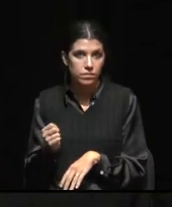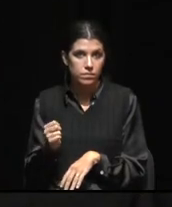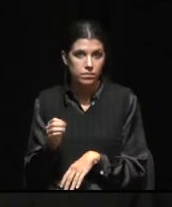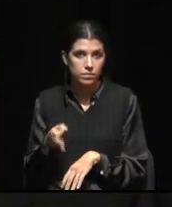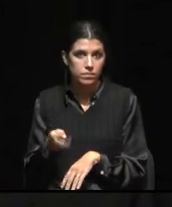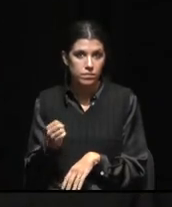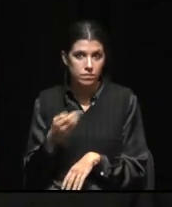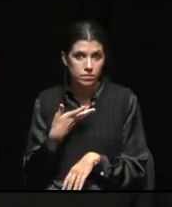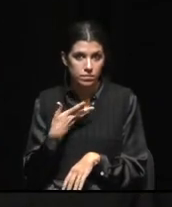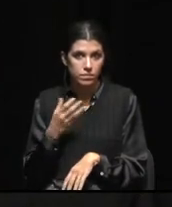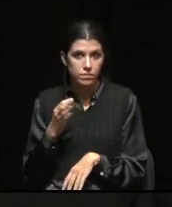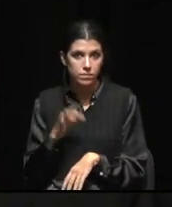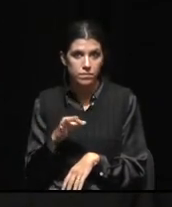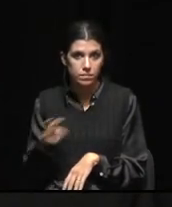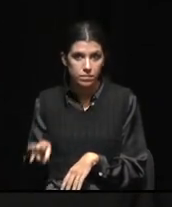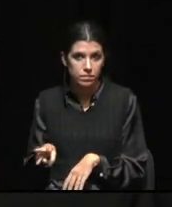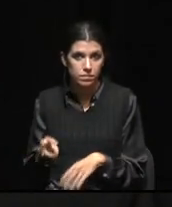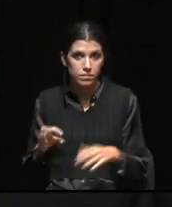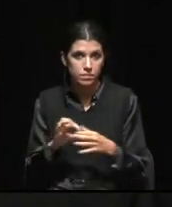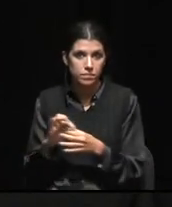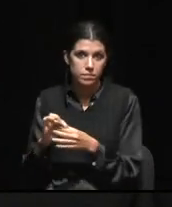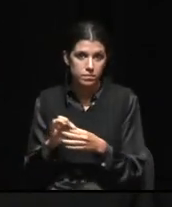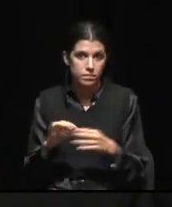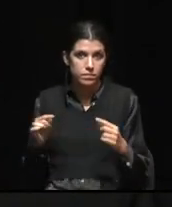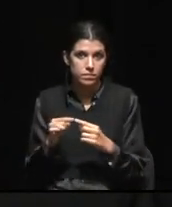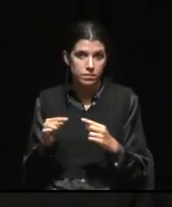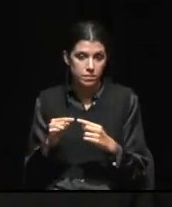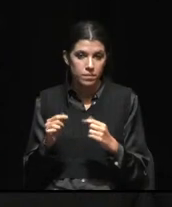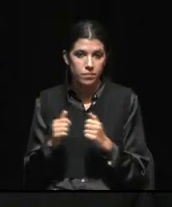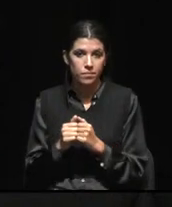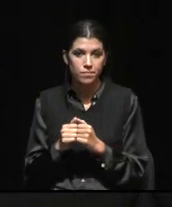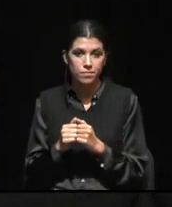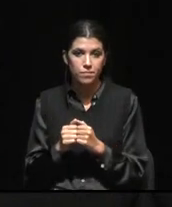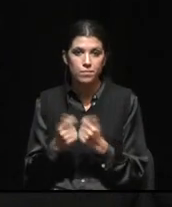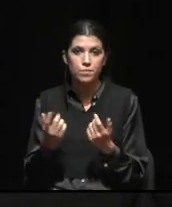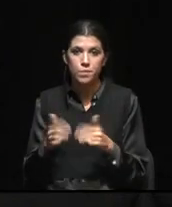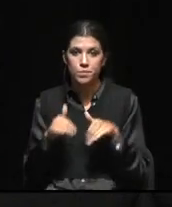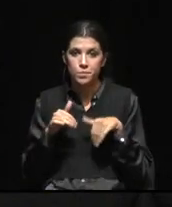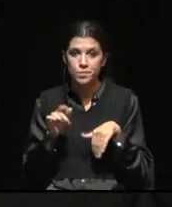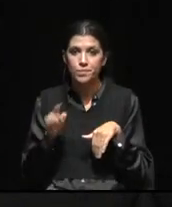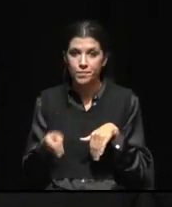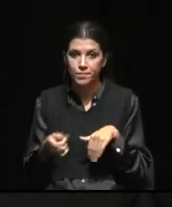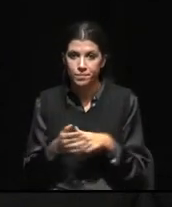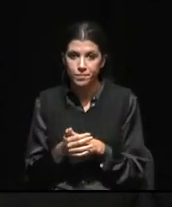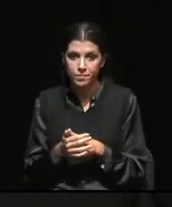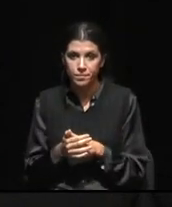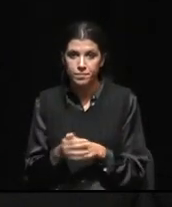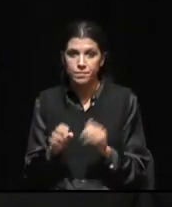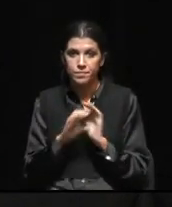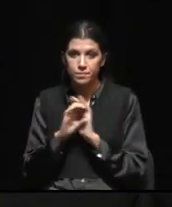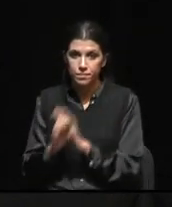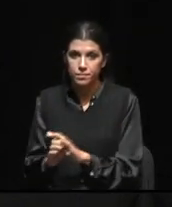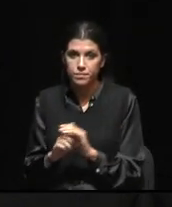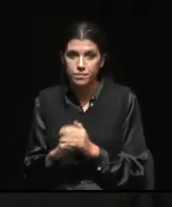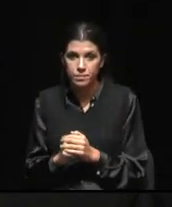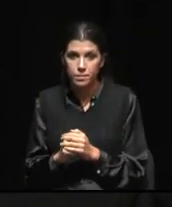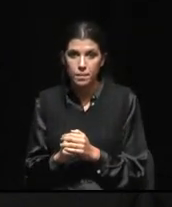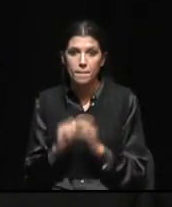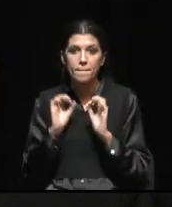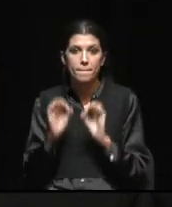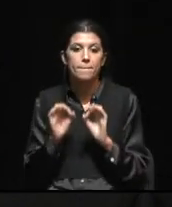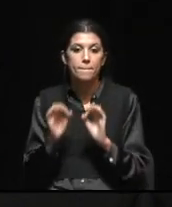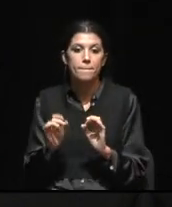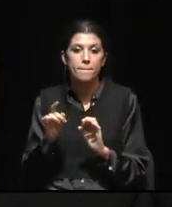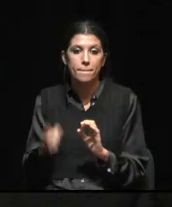PSD PPM aliança CDs quem se abstém chega quem vota a